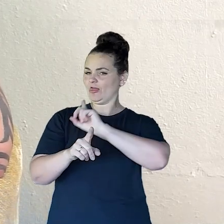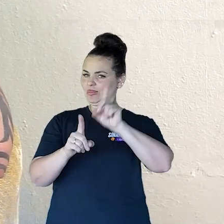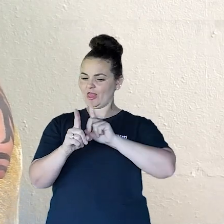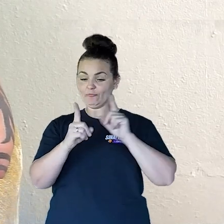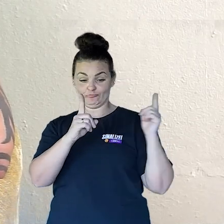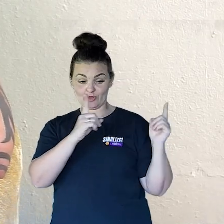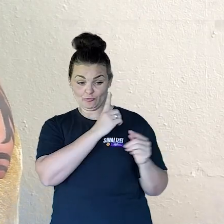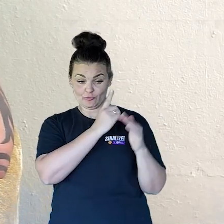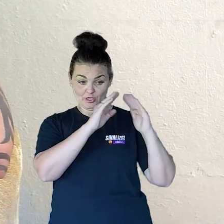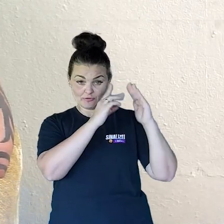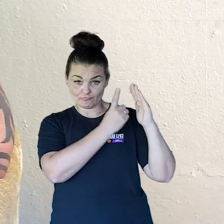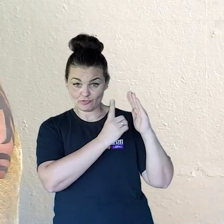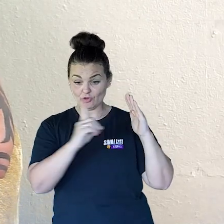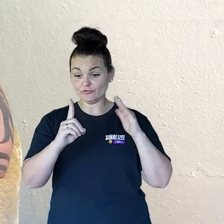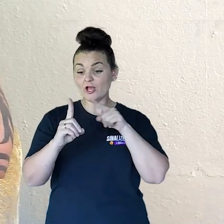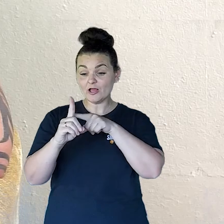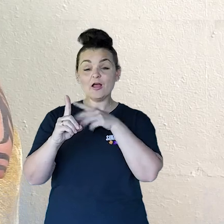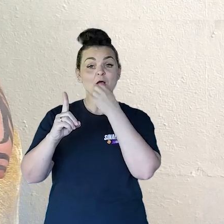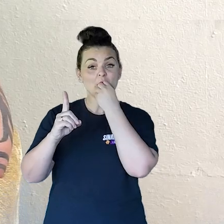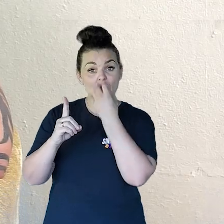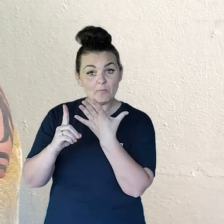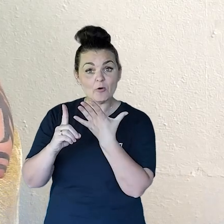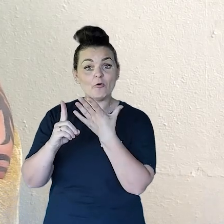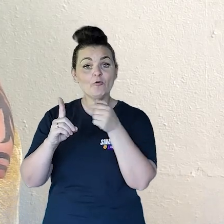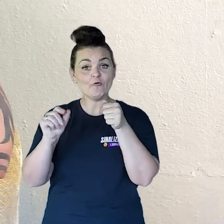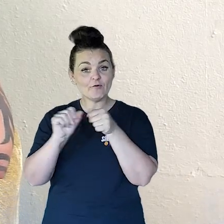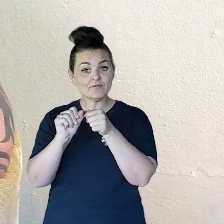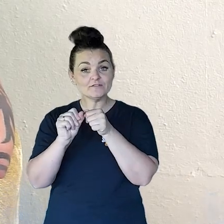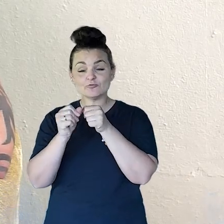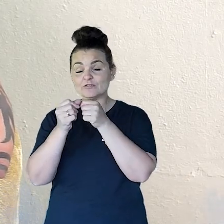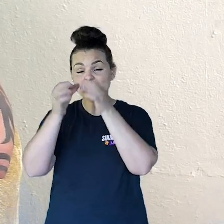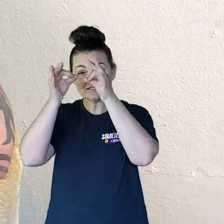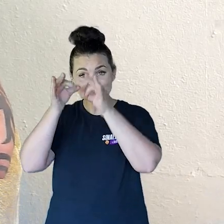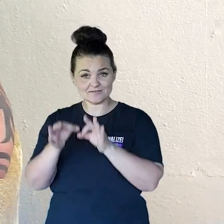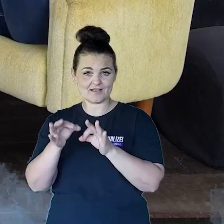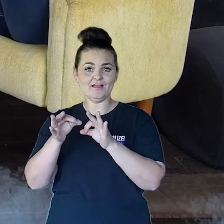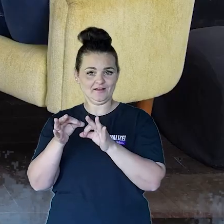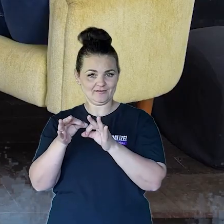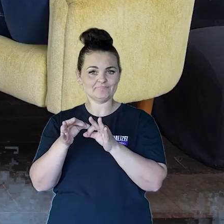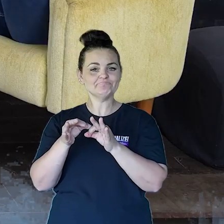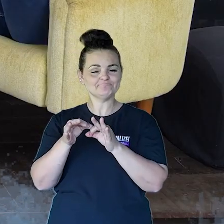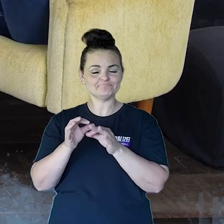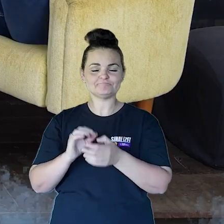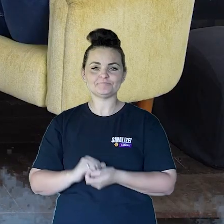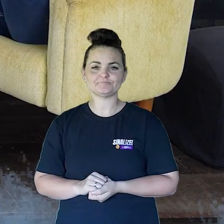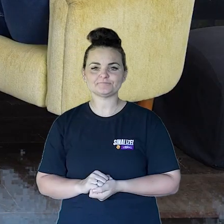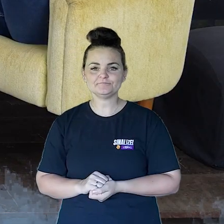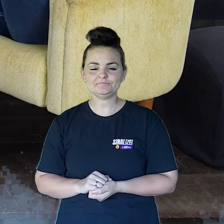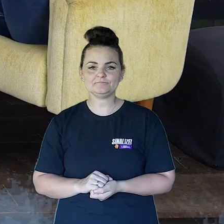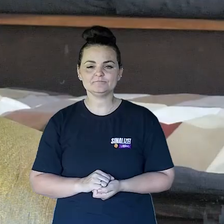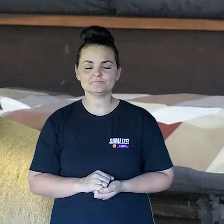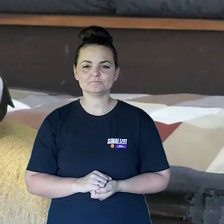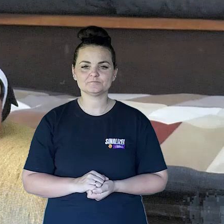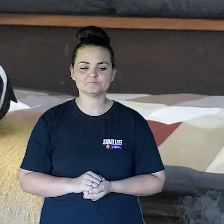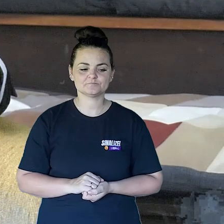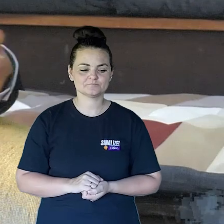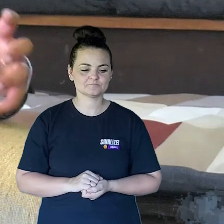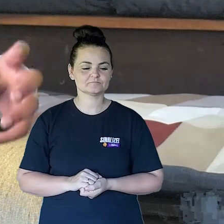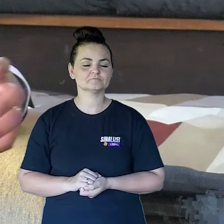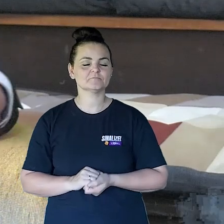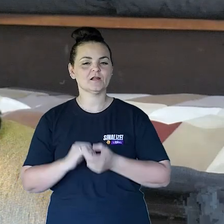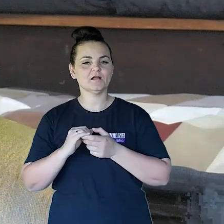vai dar certo. E graças a Deus vem acontecendo. Vereador, trazendo todos